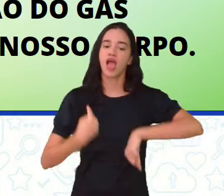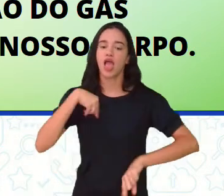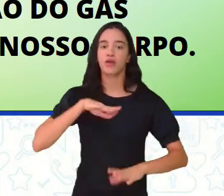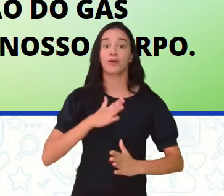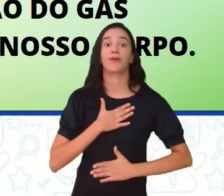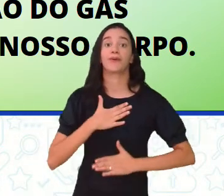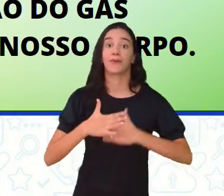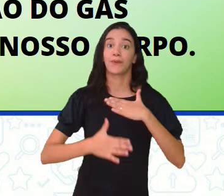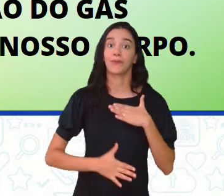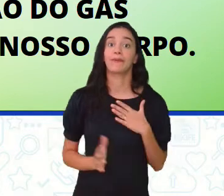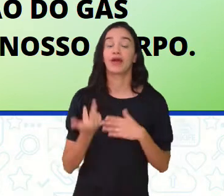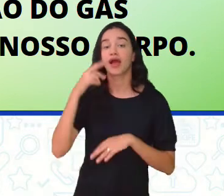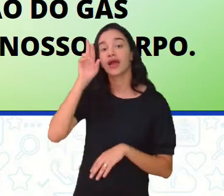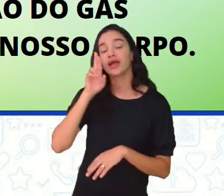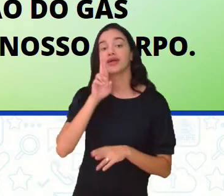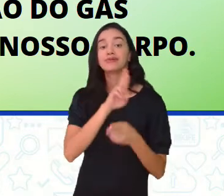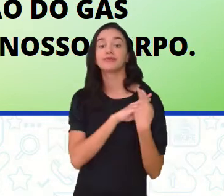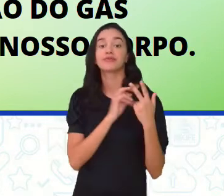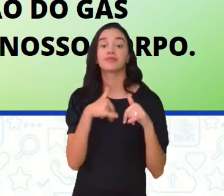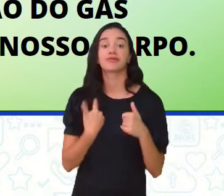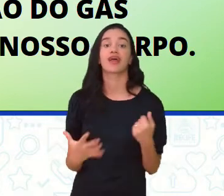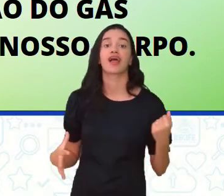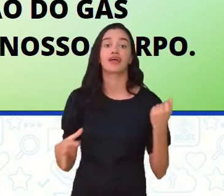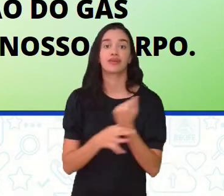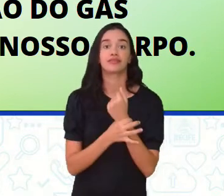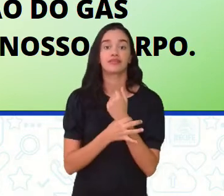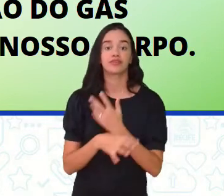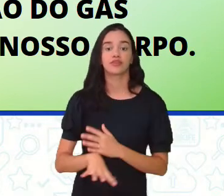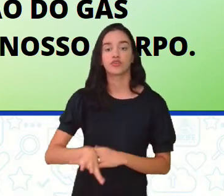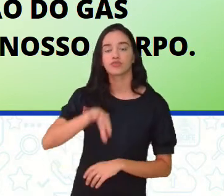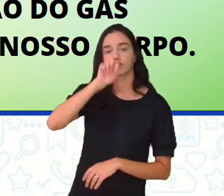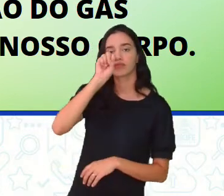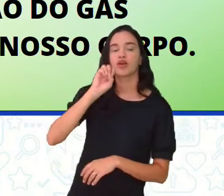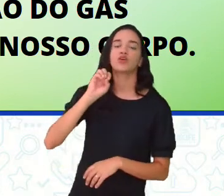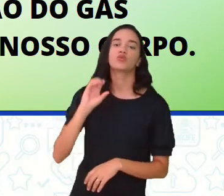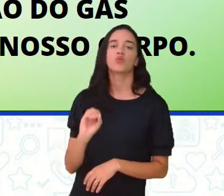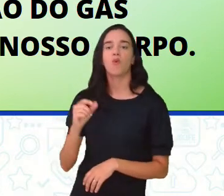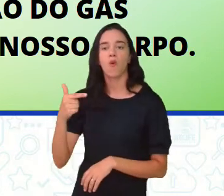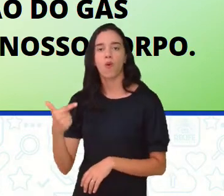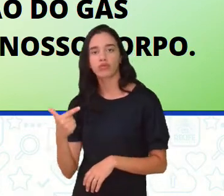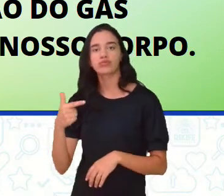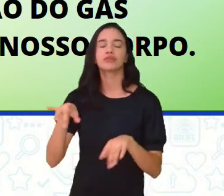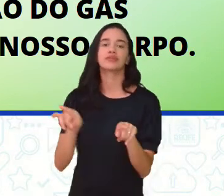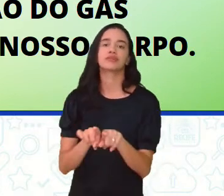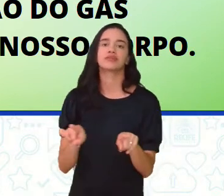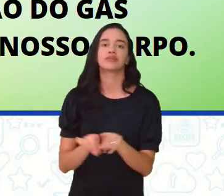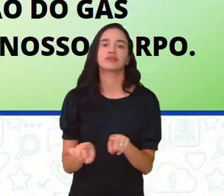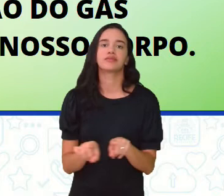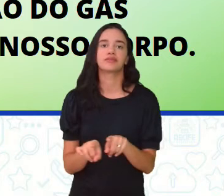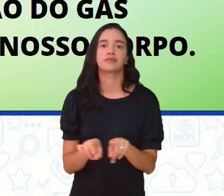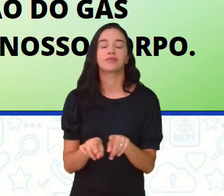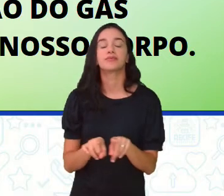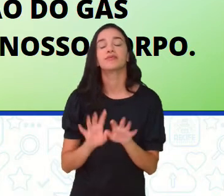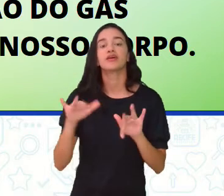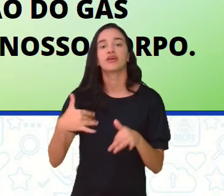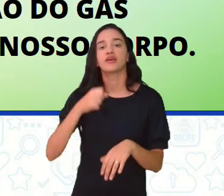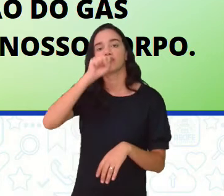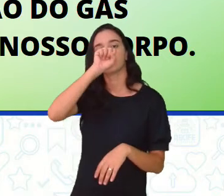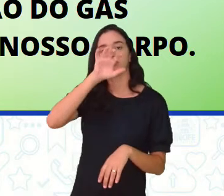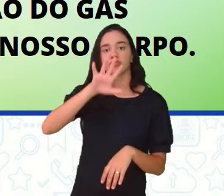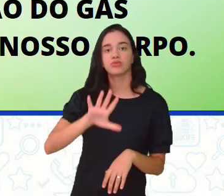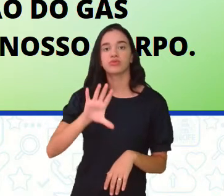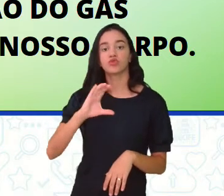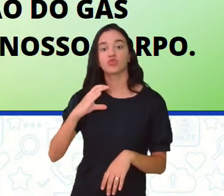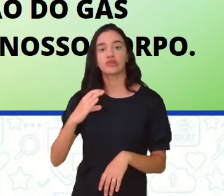corpo responsável por garantir a captação do oxigênio presente no ar e a eliminação do gás carbônico do